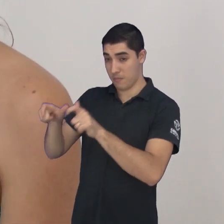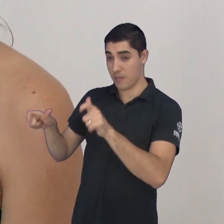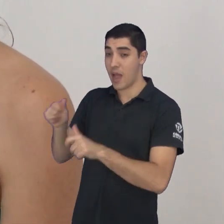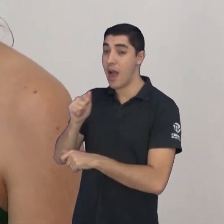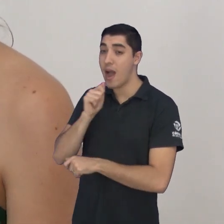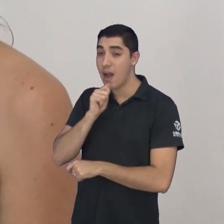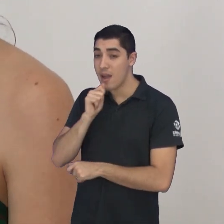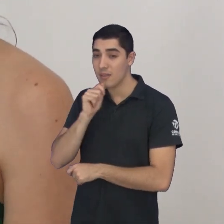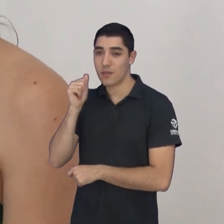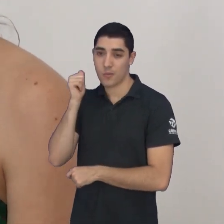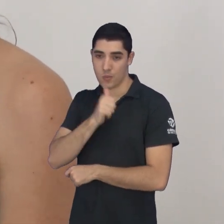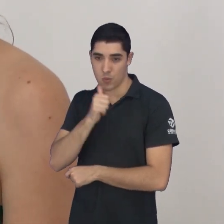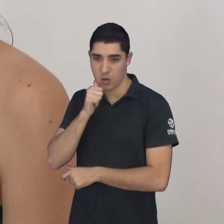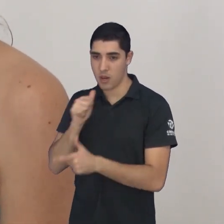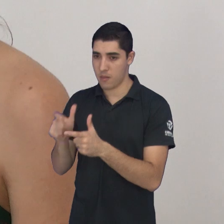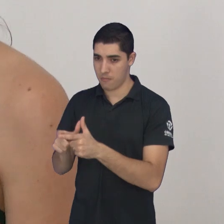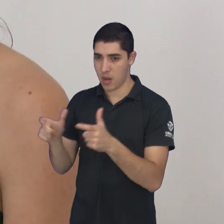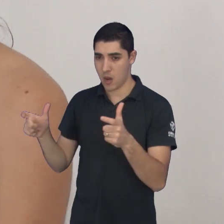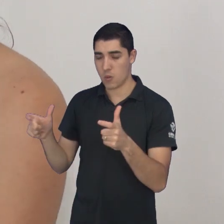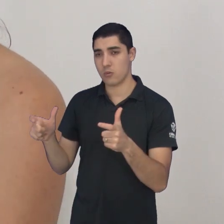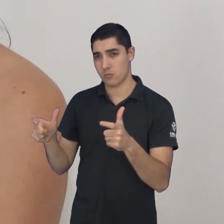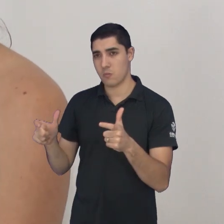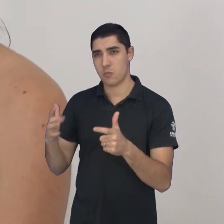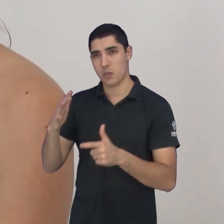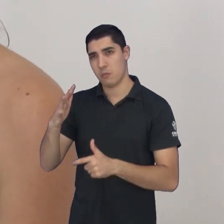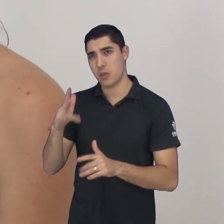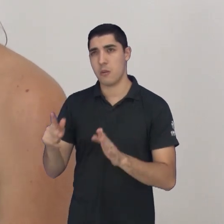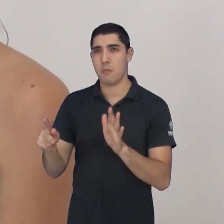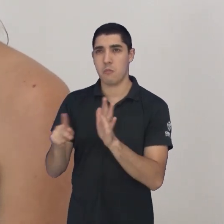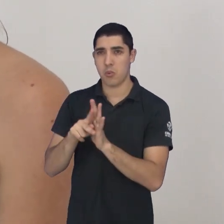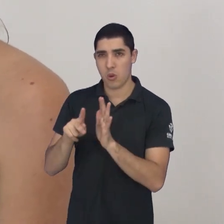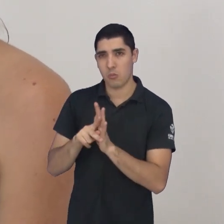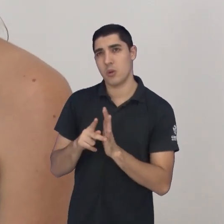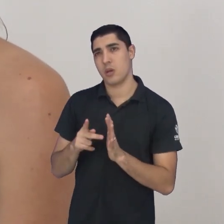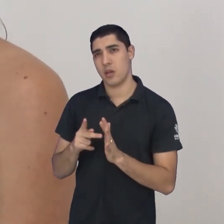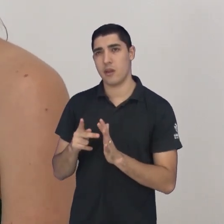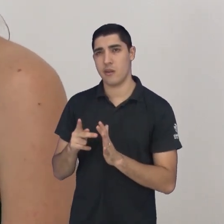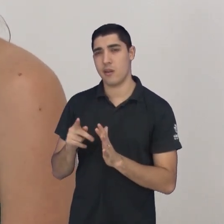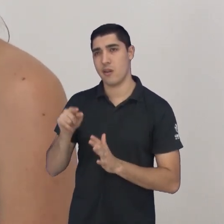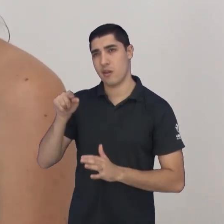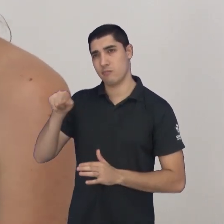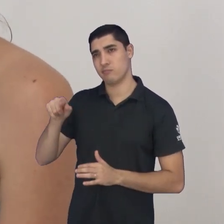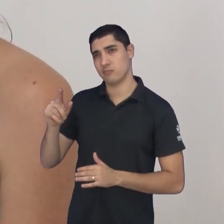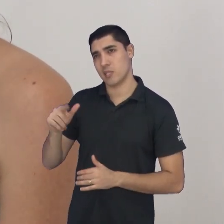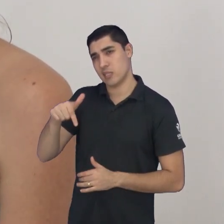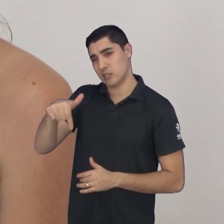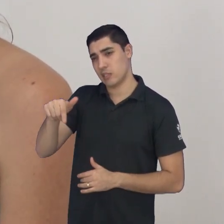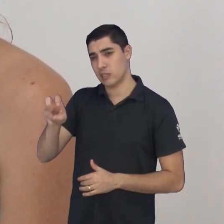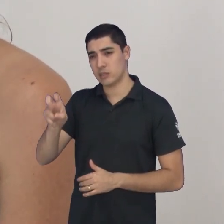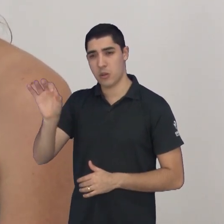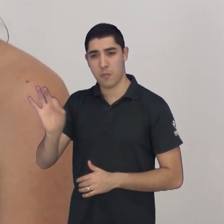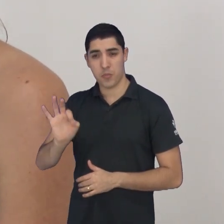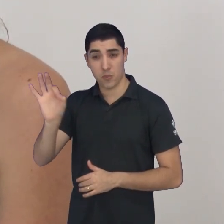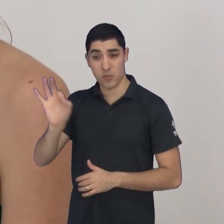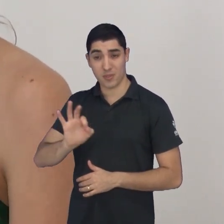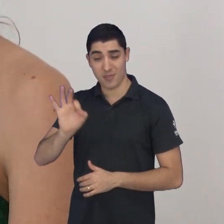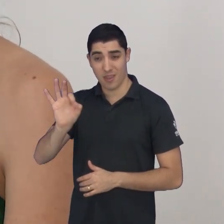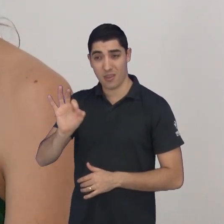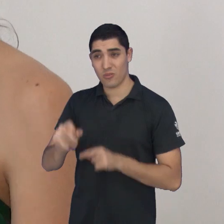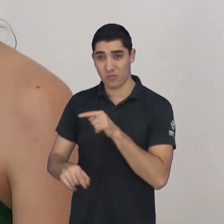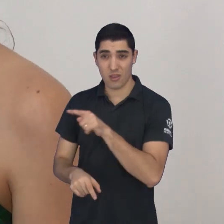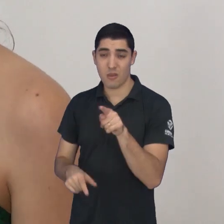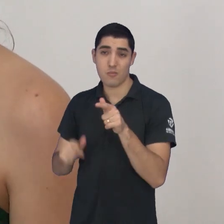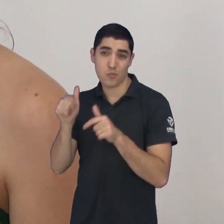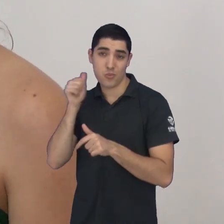mulheres, tá? Em geral, aí 3/4, né, quase 75% desse trabalho é feito por mulheres, segundo a Organização Internacional do Trabalho.